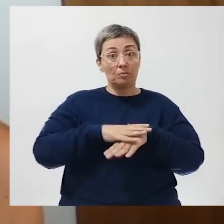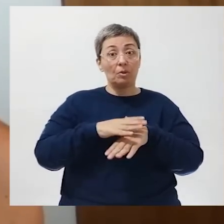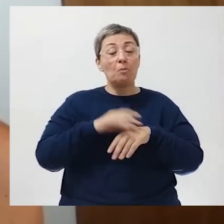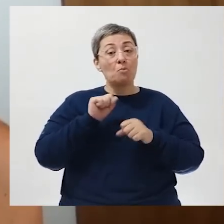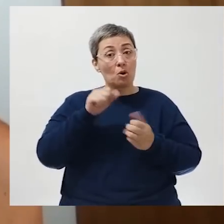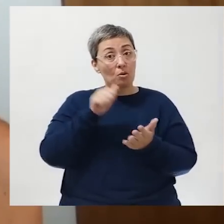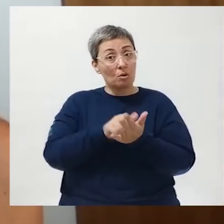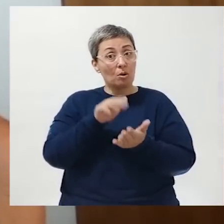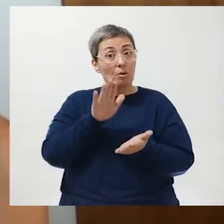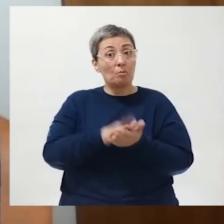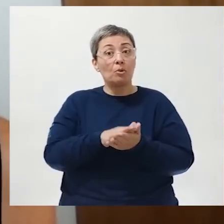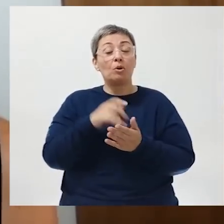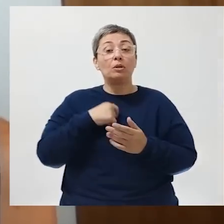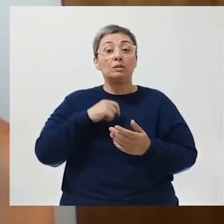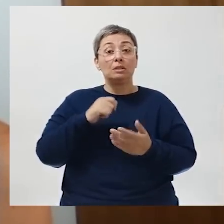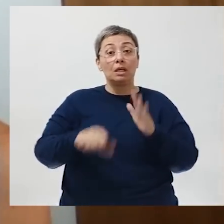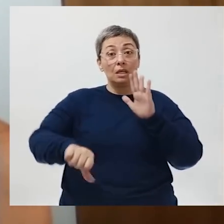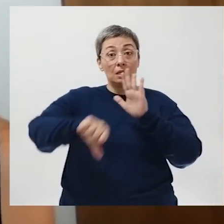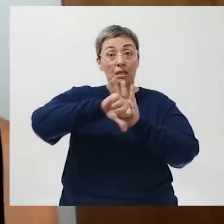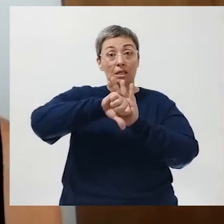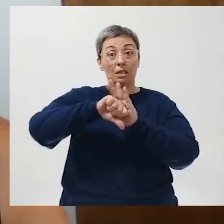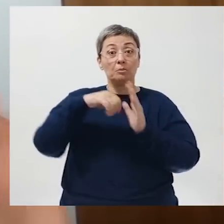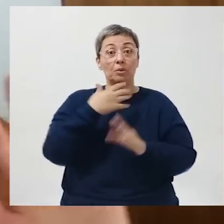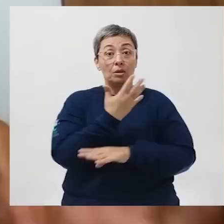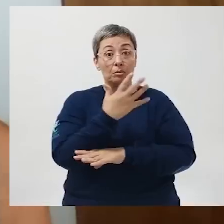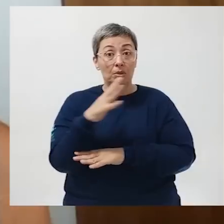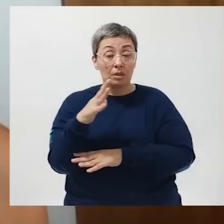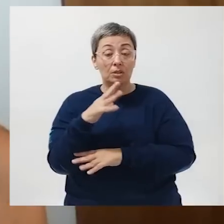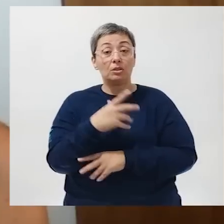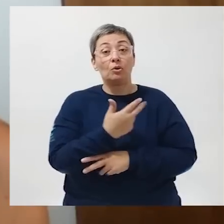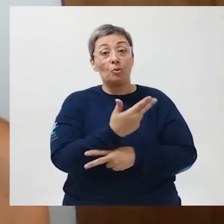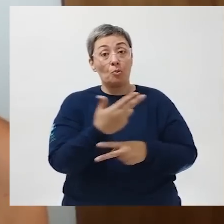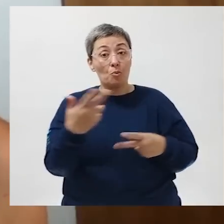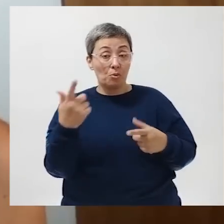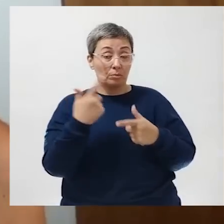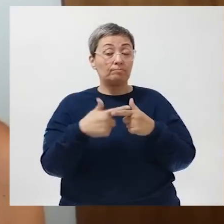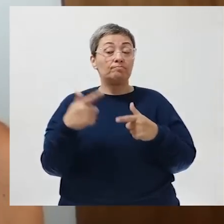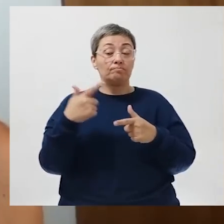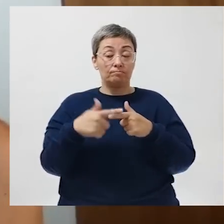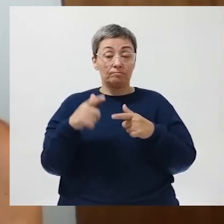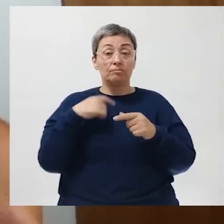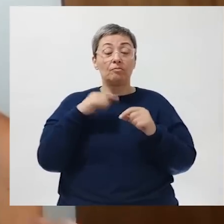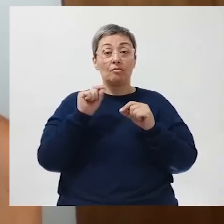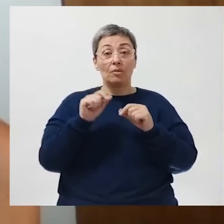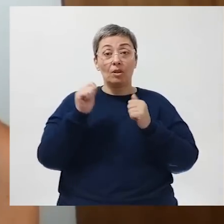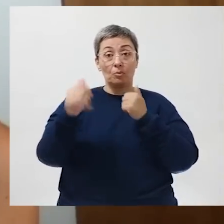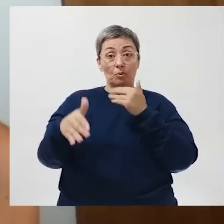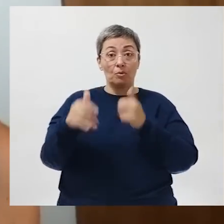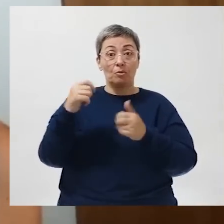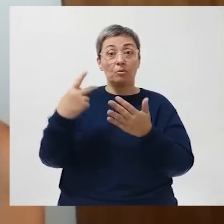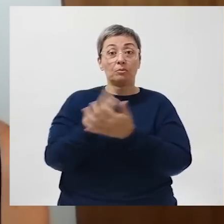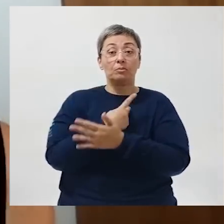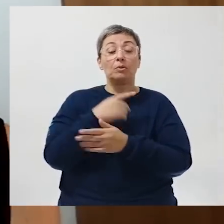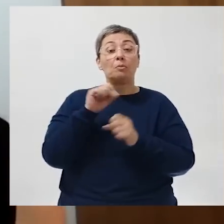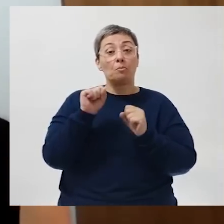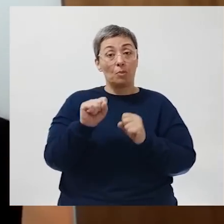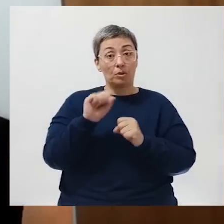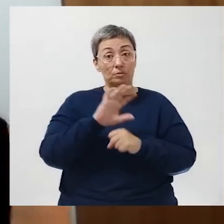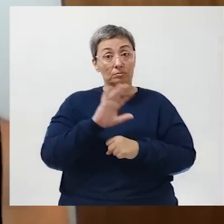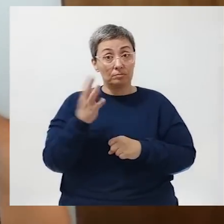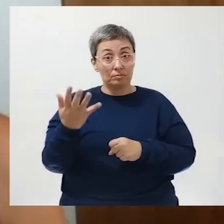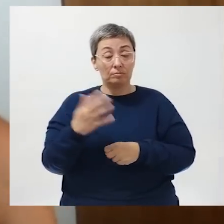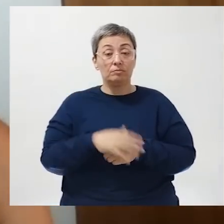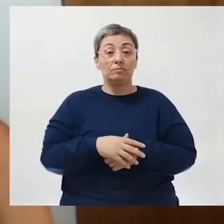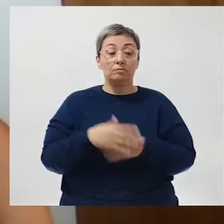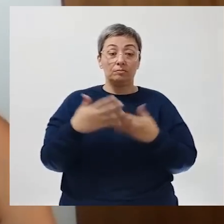poderá ser multado por crime ambiental, além de todos os outros problemas que essa destinação errada pode